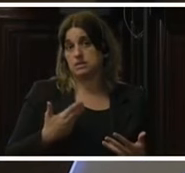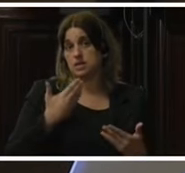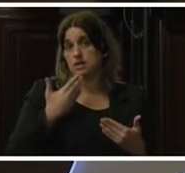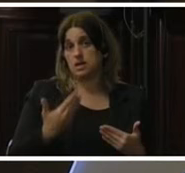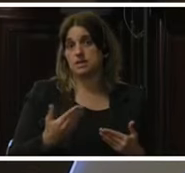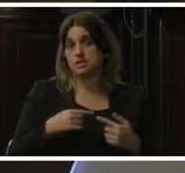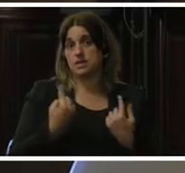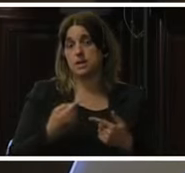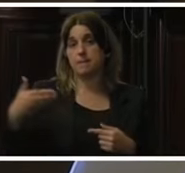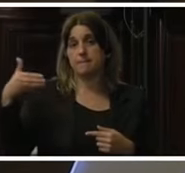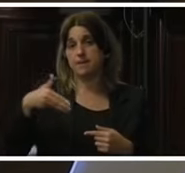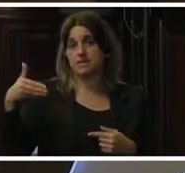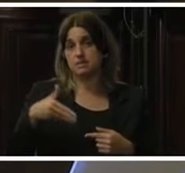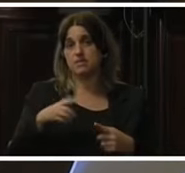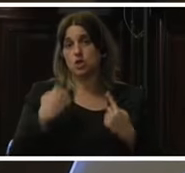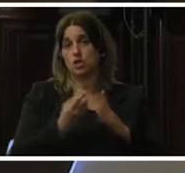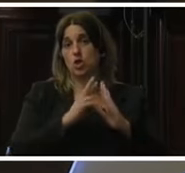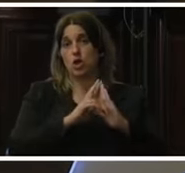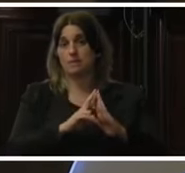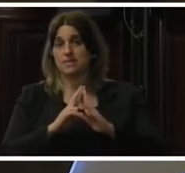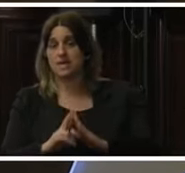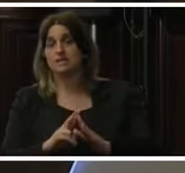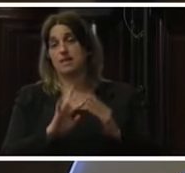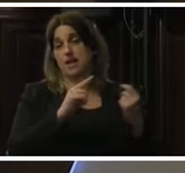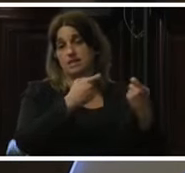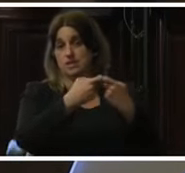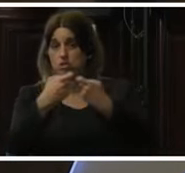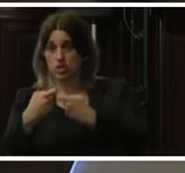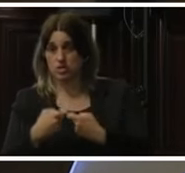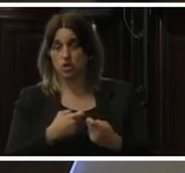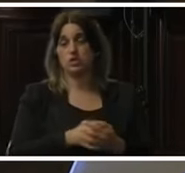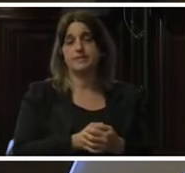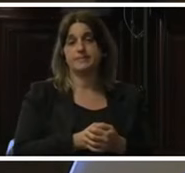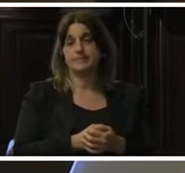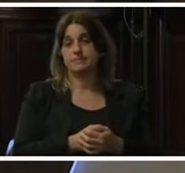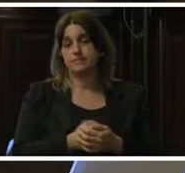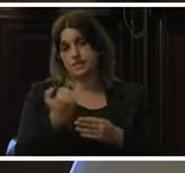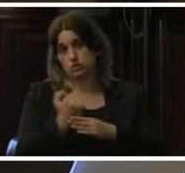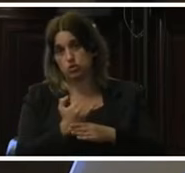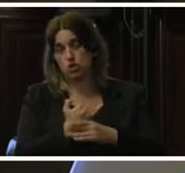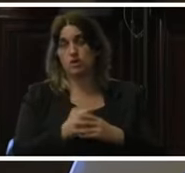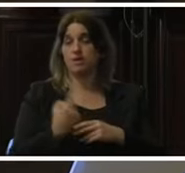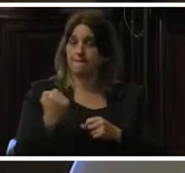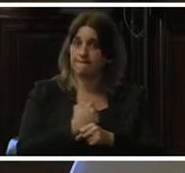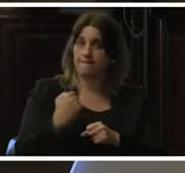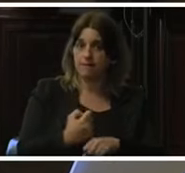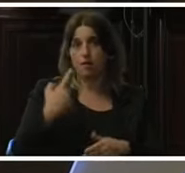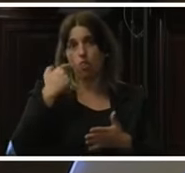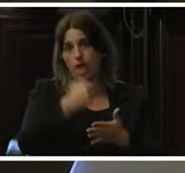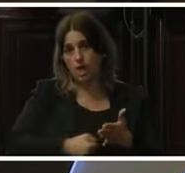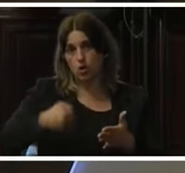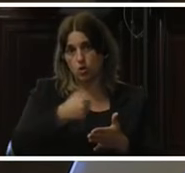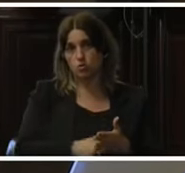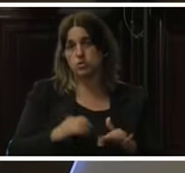participação dos representantes das sete civil reconhecer o trabalho é de luta pela promoção dos